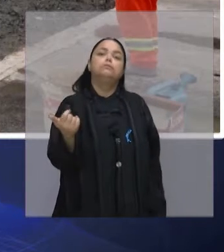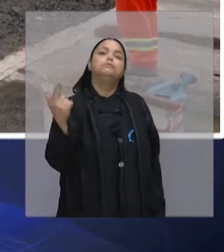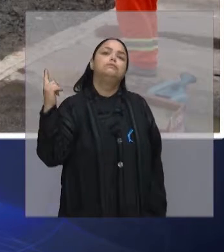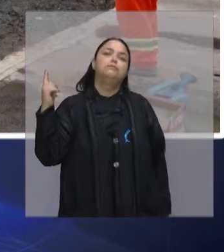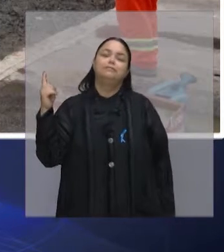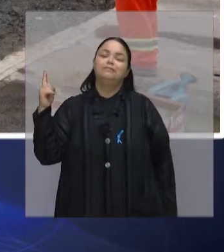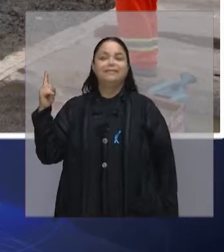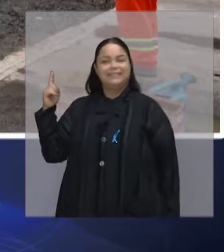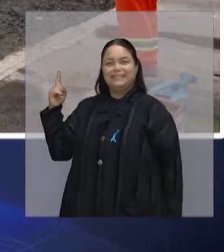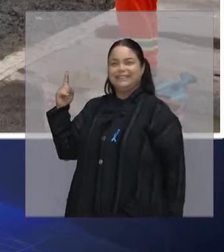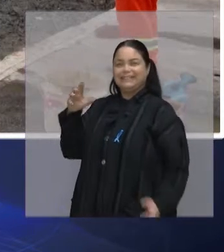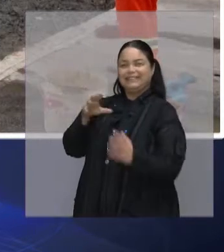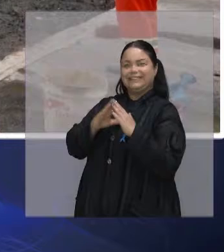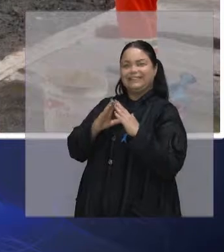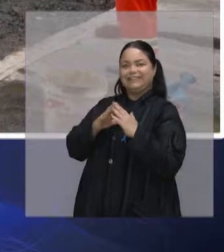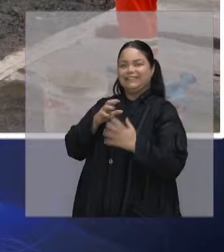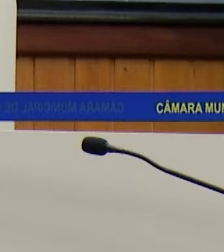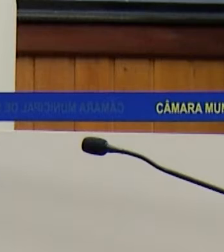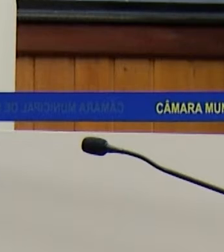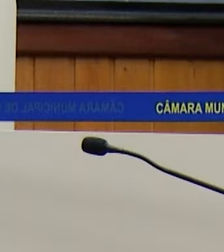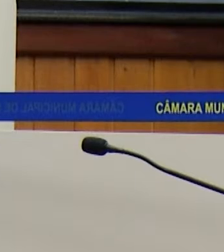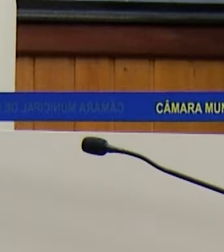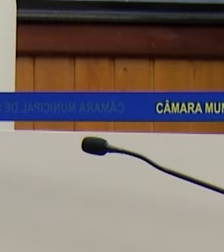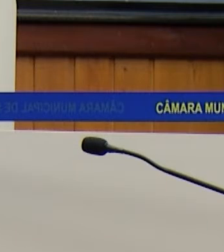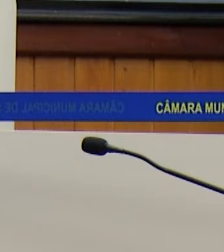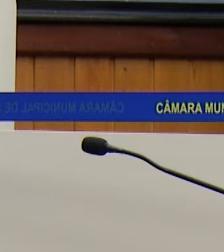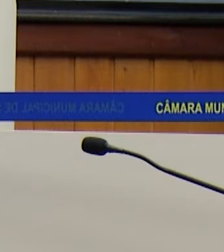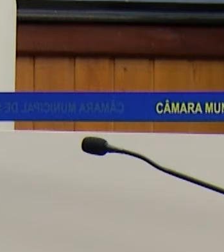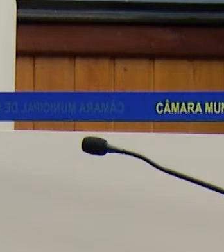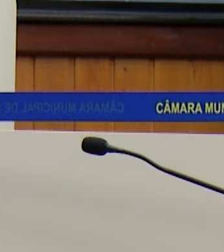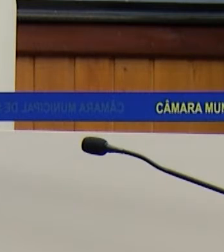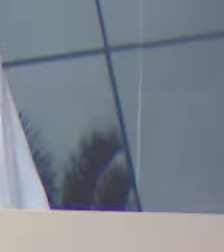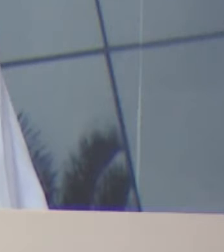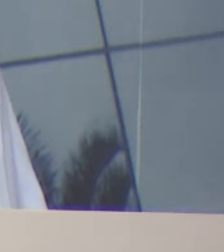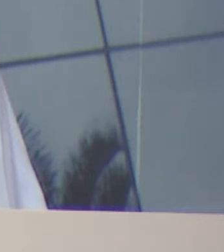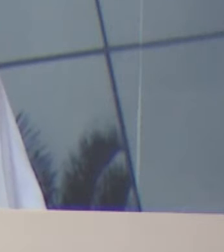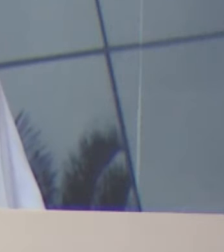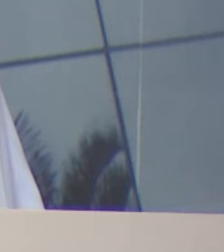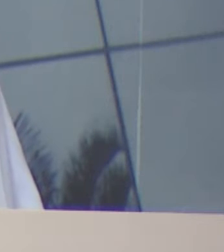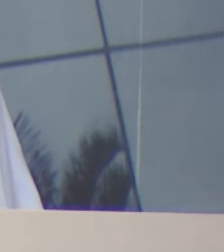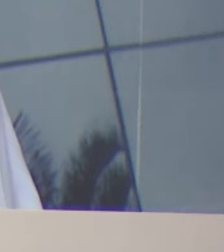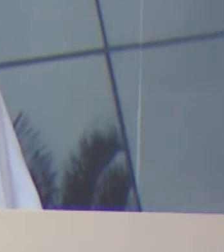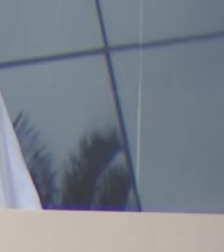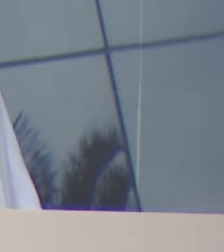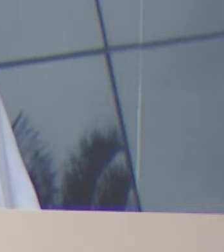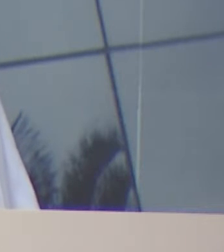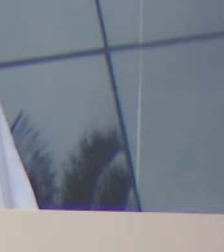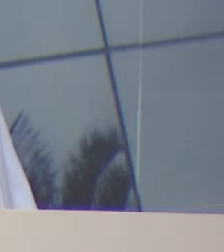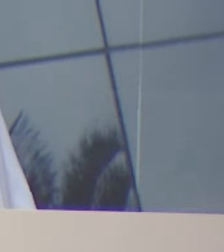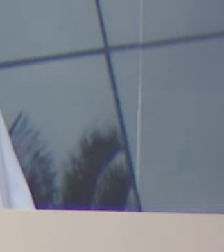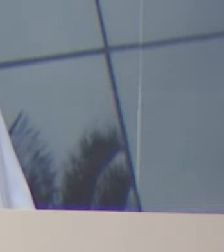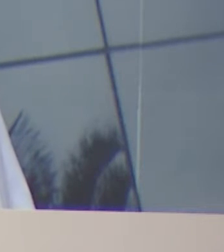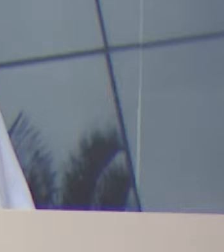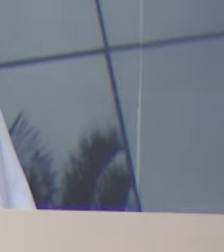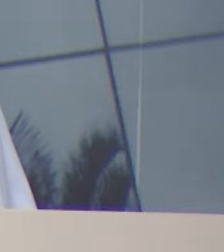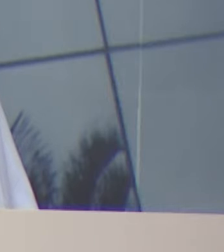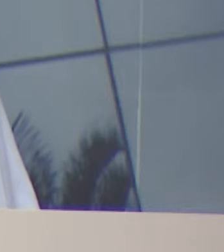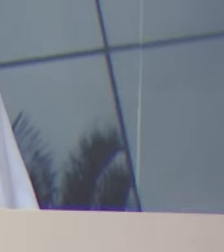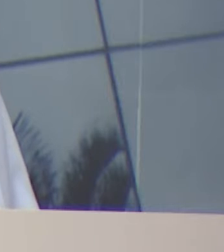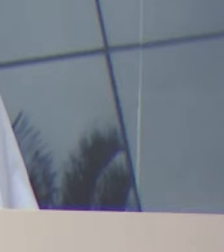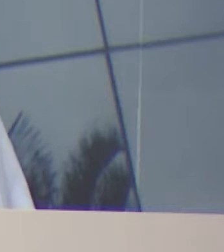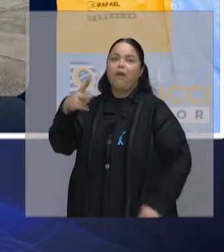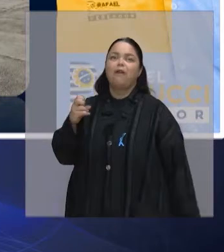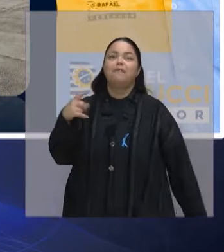pedido de melhorias para a região. O trabalho de fiscalização também foi abordado pelo vereador Rafael